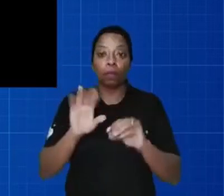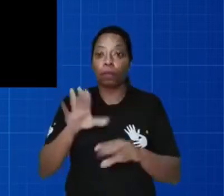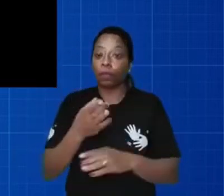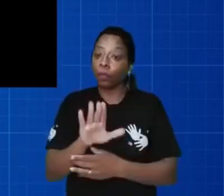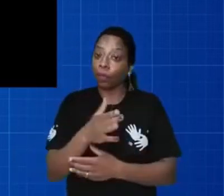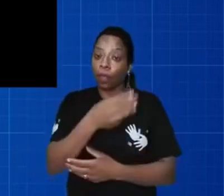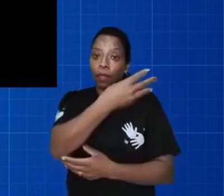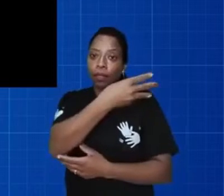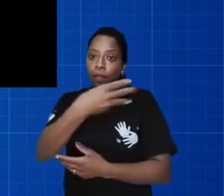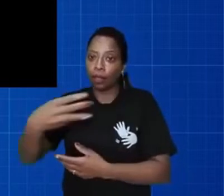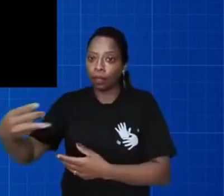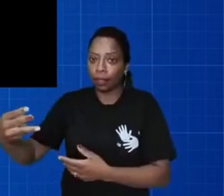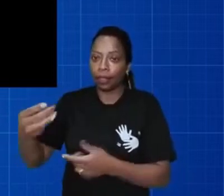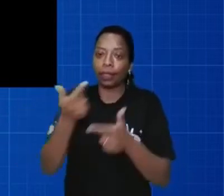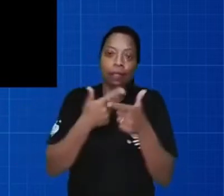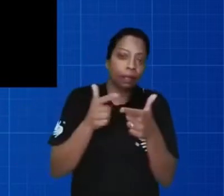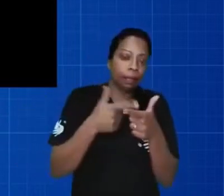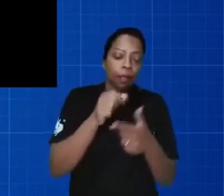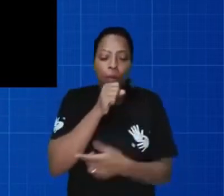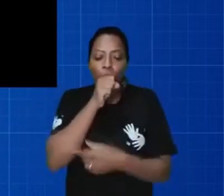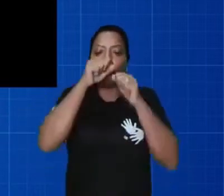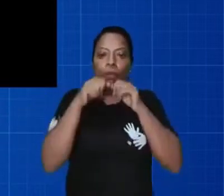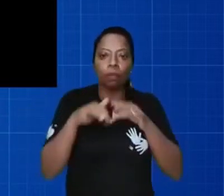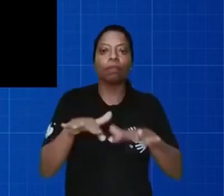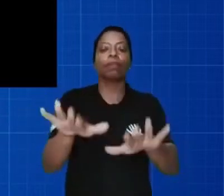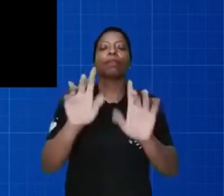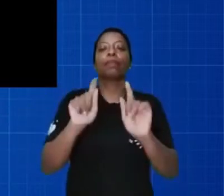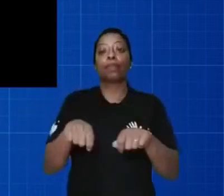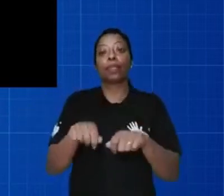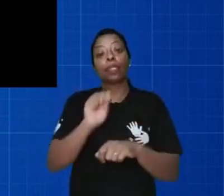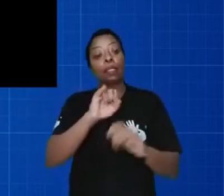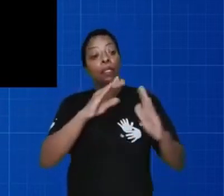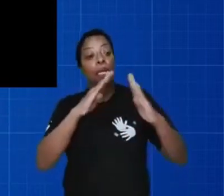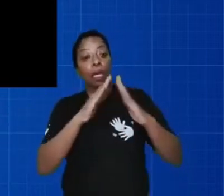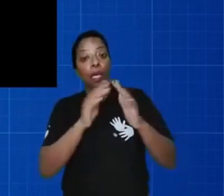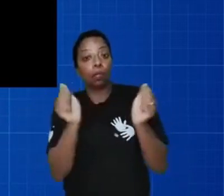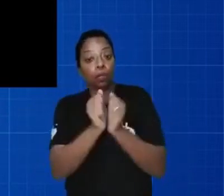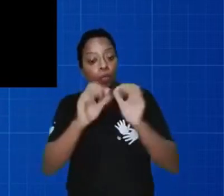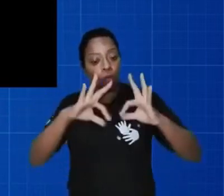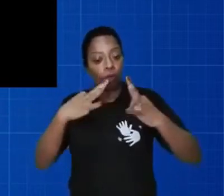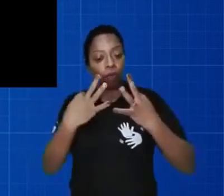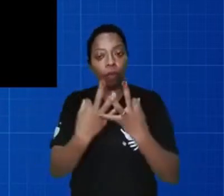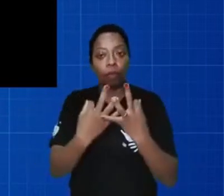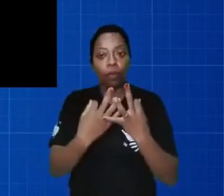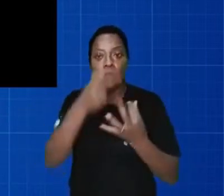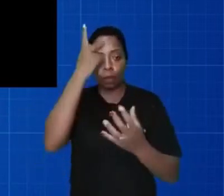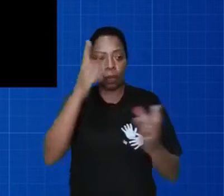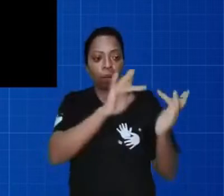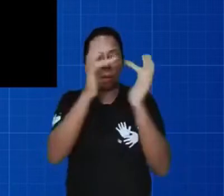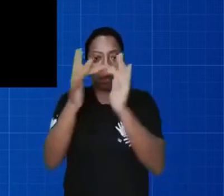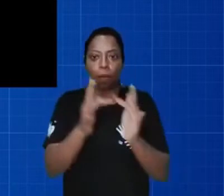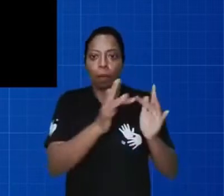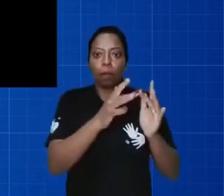que transmite a tuberculose. Pessoas que residem no mesmo domicílio ou que trabalham junto com uma pessoa contaminada.